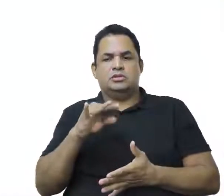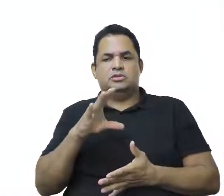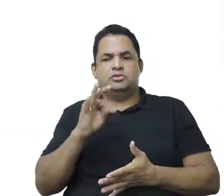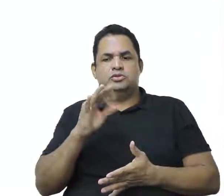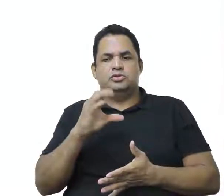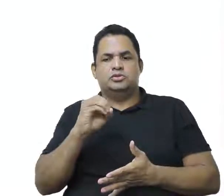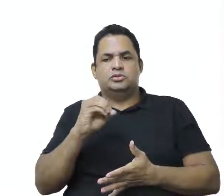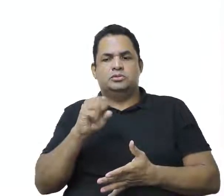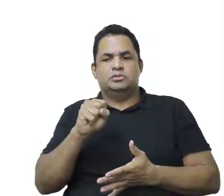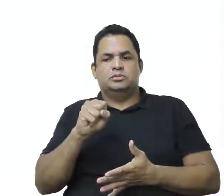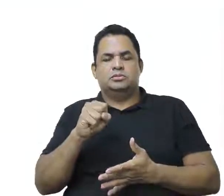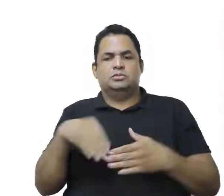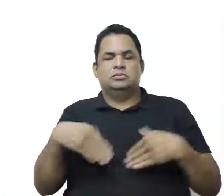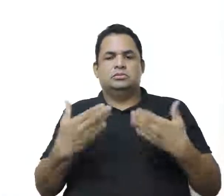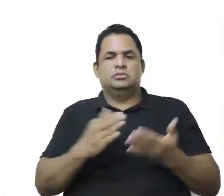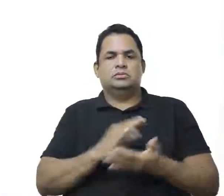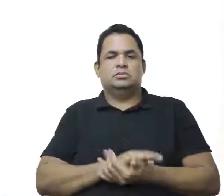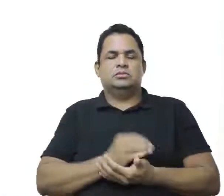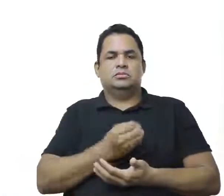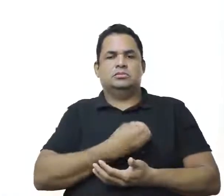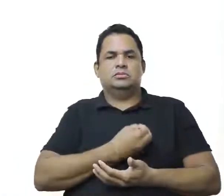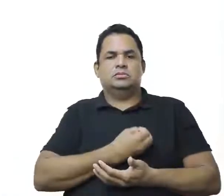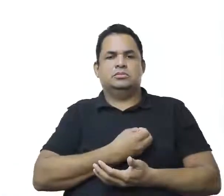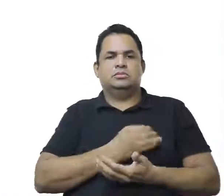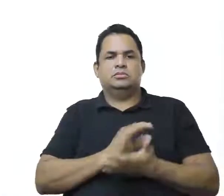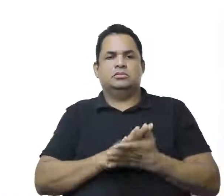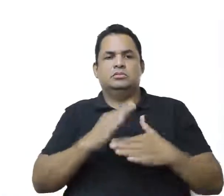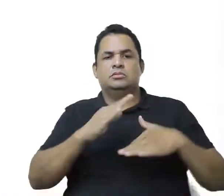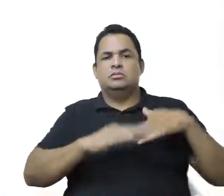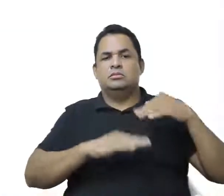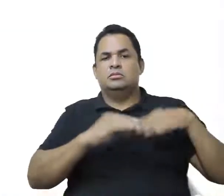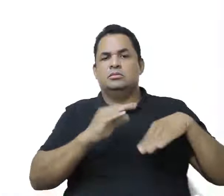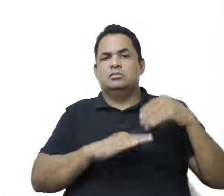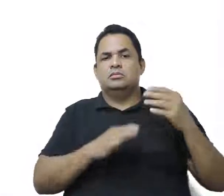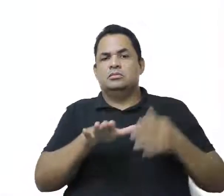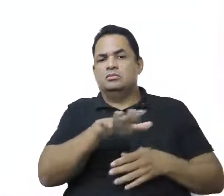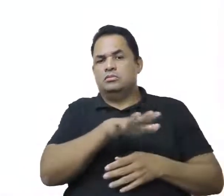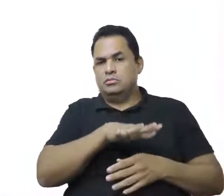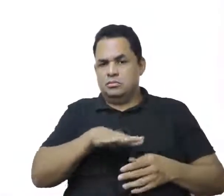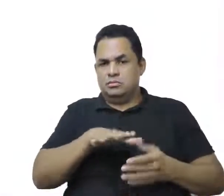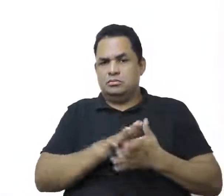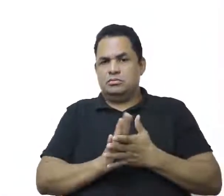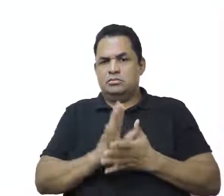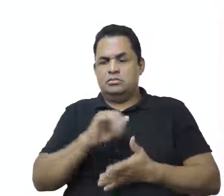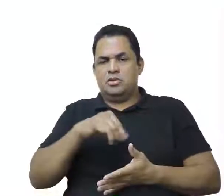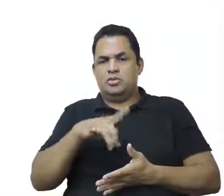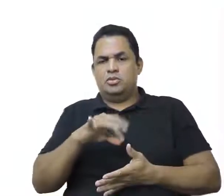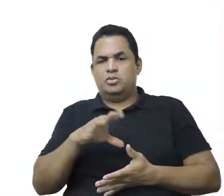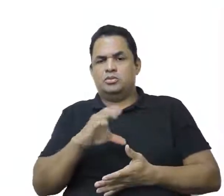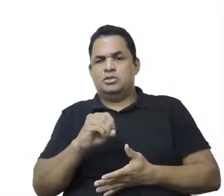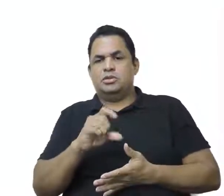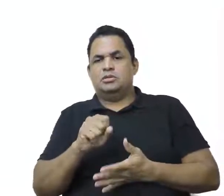certo? Então, bora lá, questão 2. Especialistas na área como Milton Santos